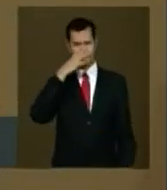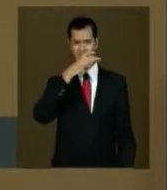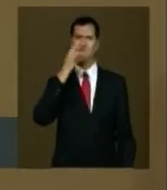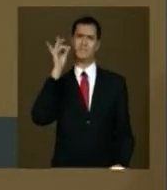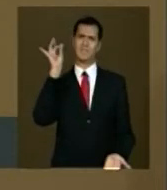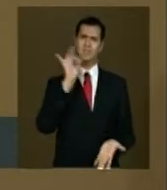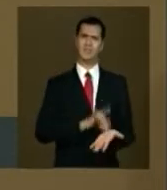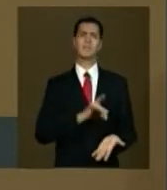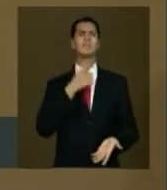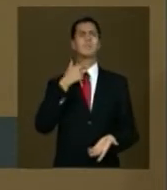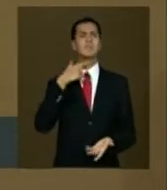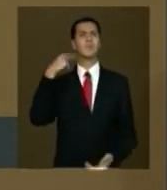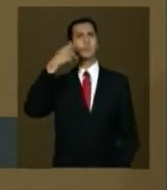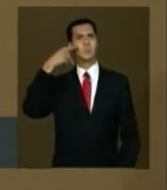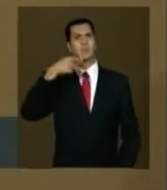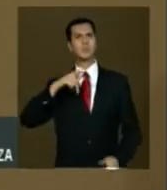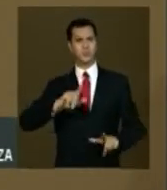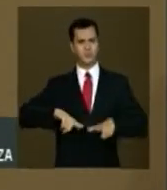fato uma